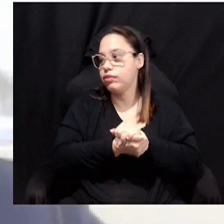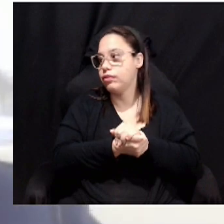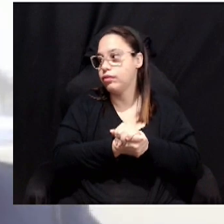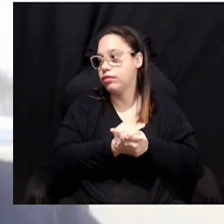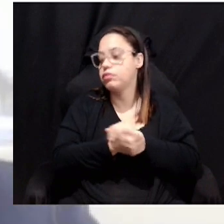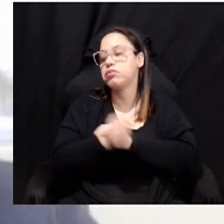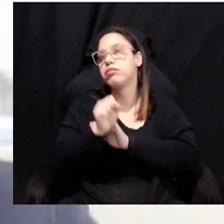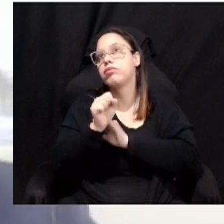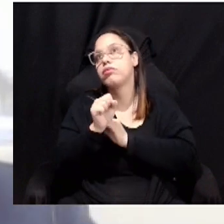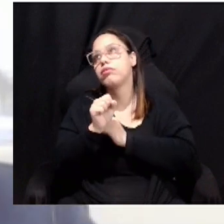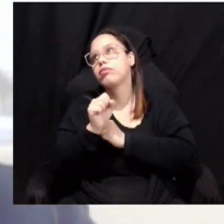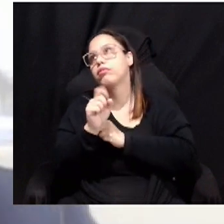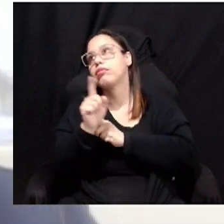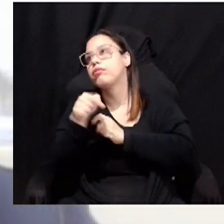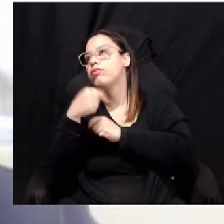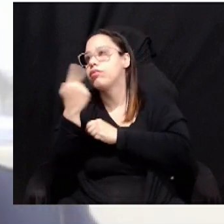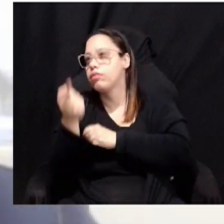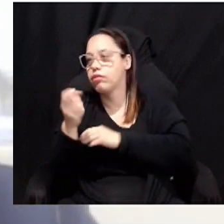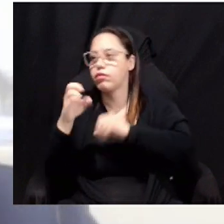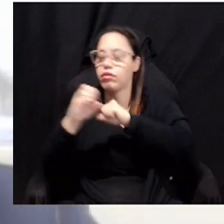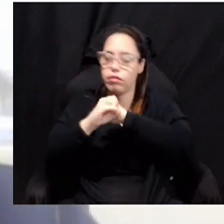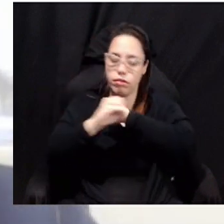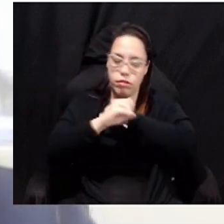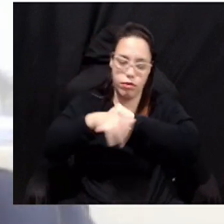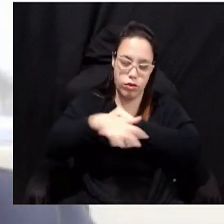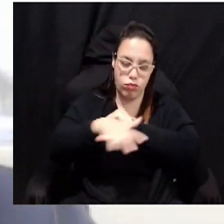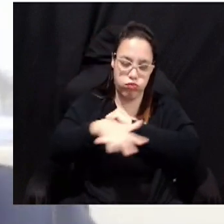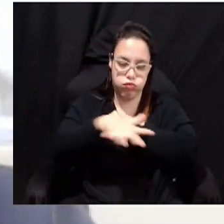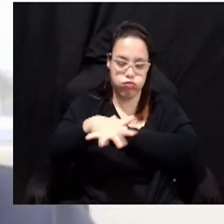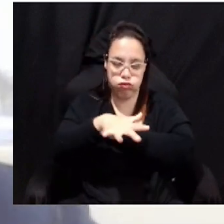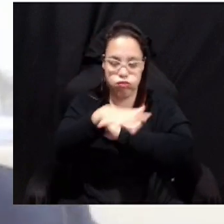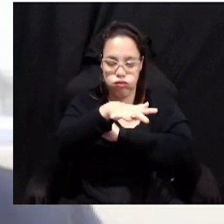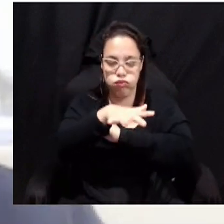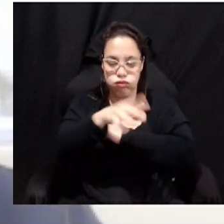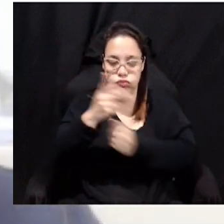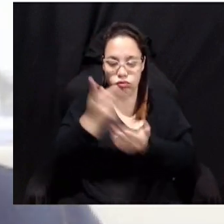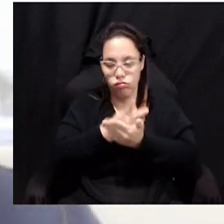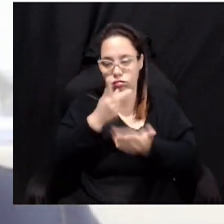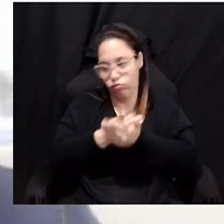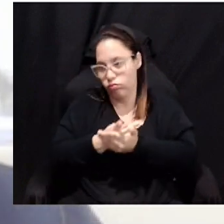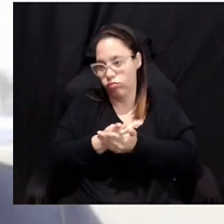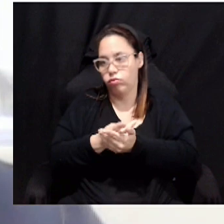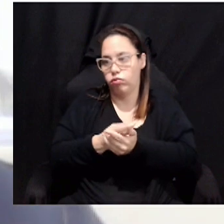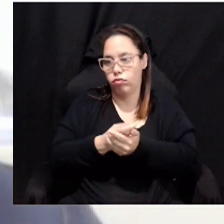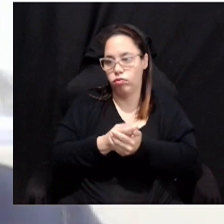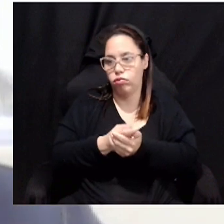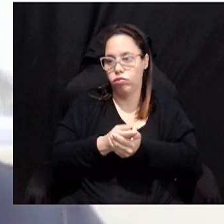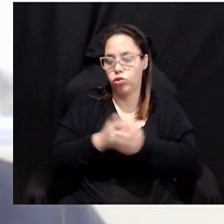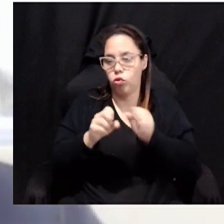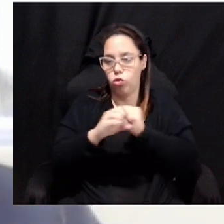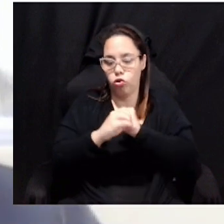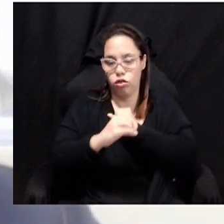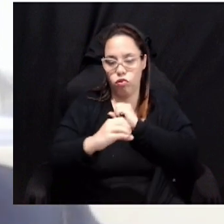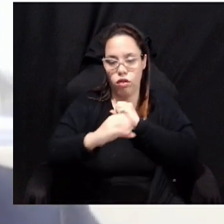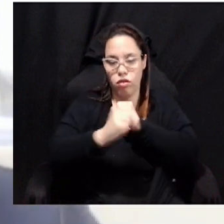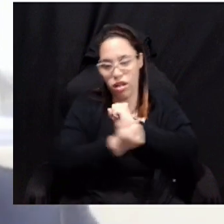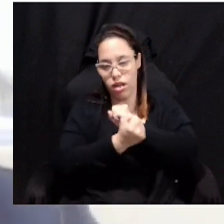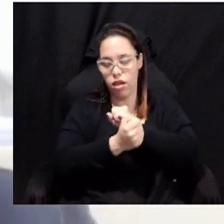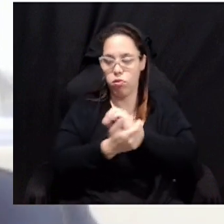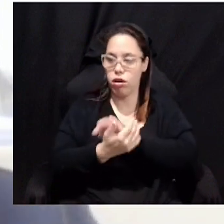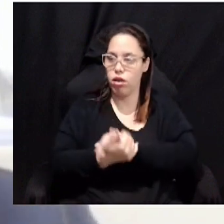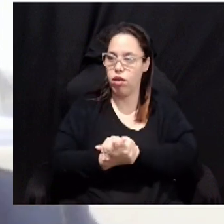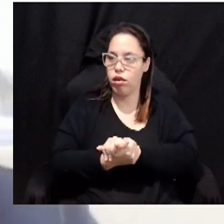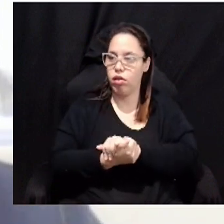Além dos vazamentos, né, que porventura possam ocorrer devido a redes estarem